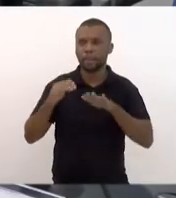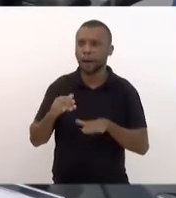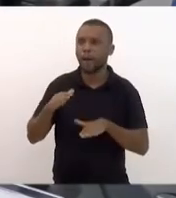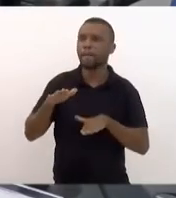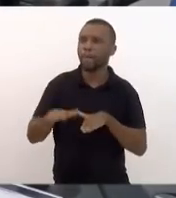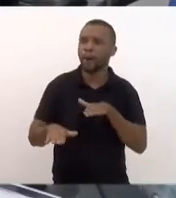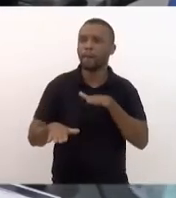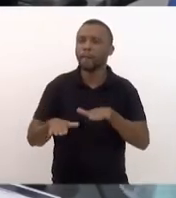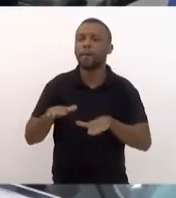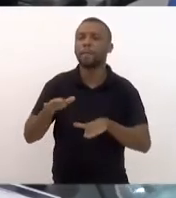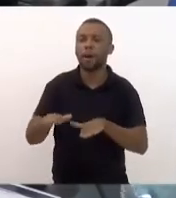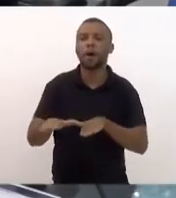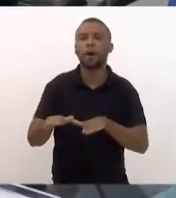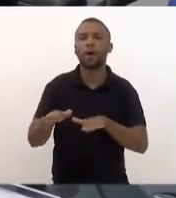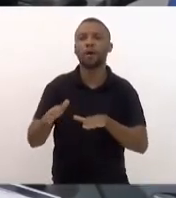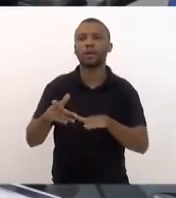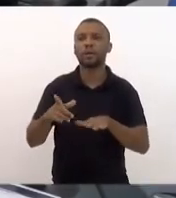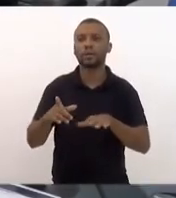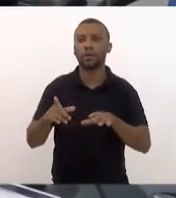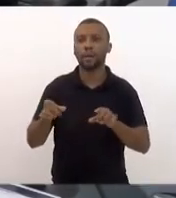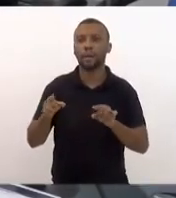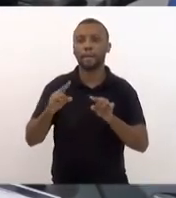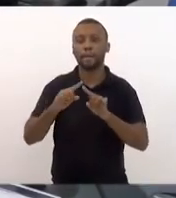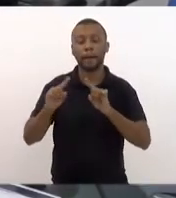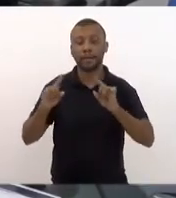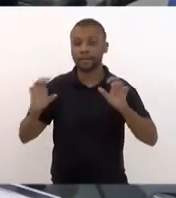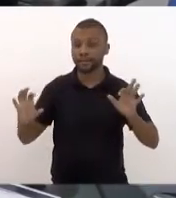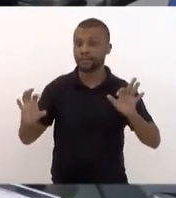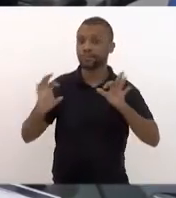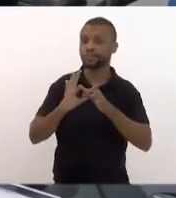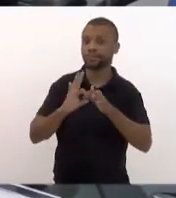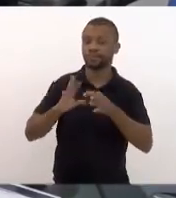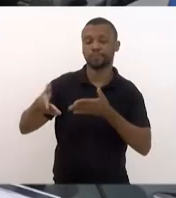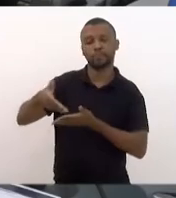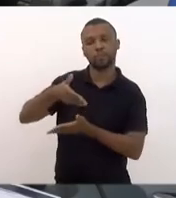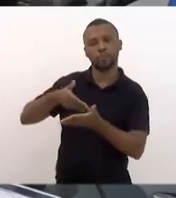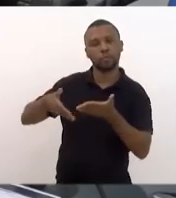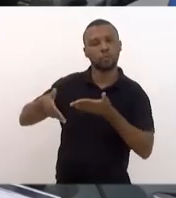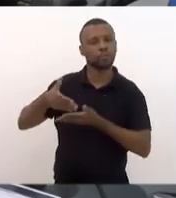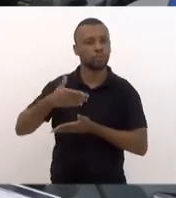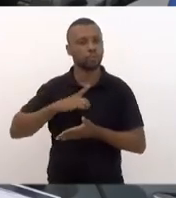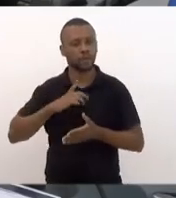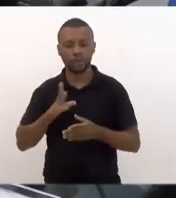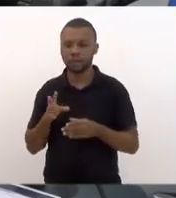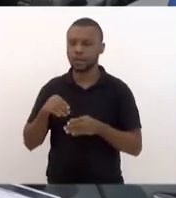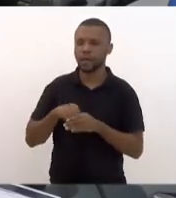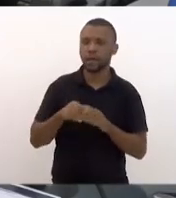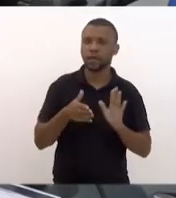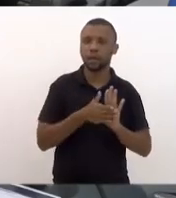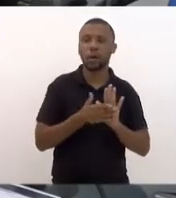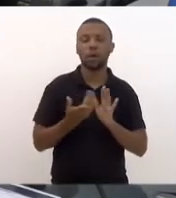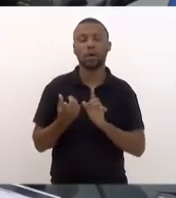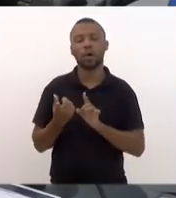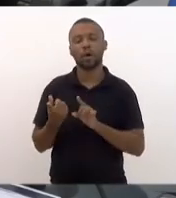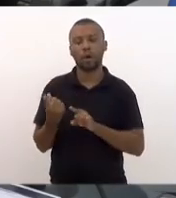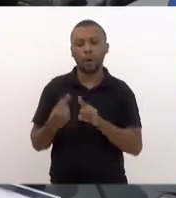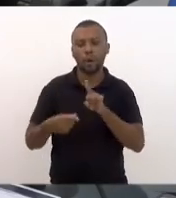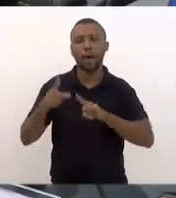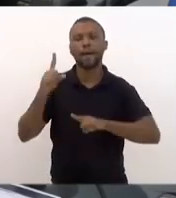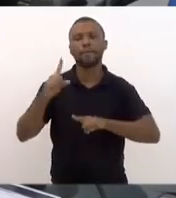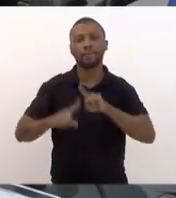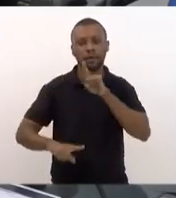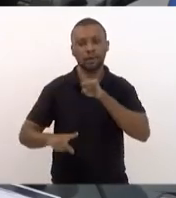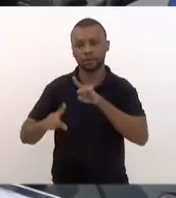essa faixa prevista aí é outra, isso, mas está interferindo uma na outra. Quer dizer, o avanço dessa